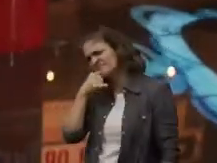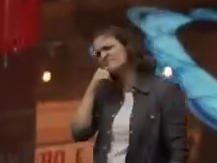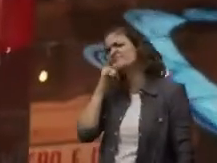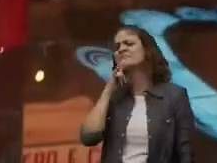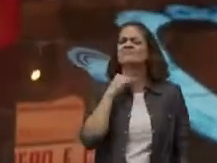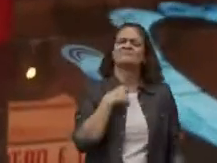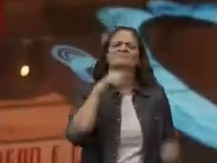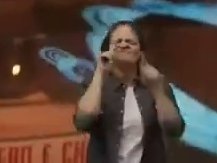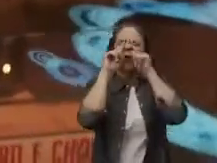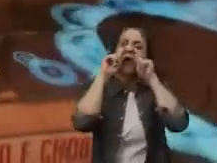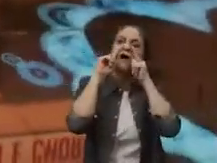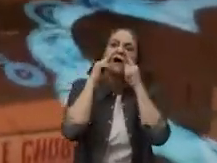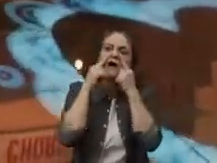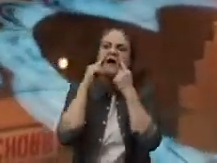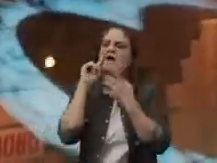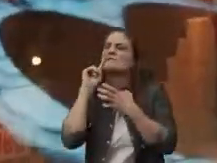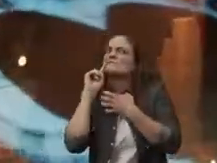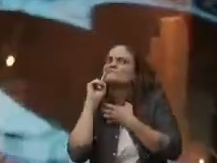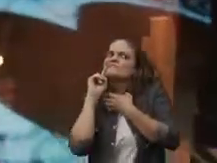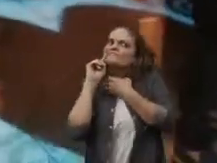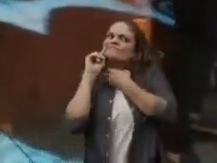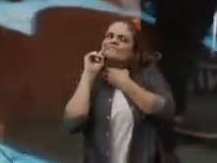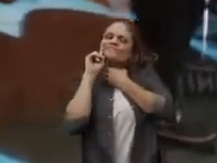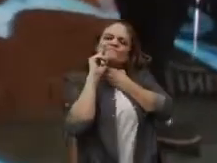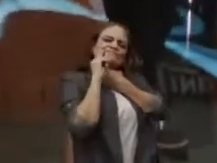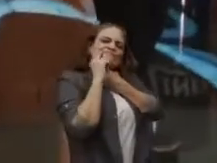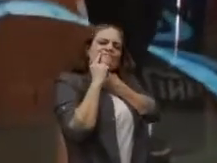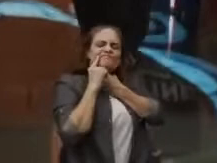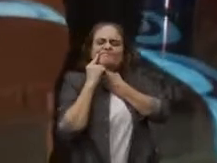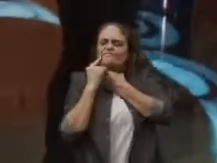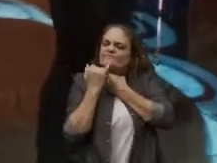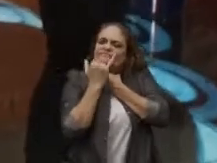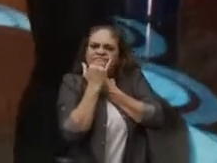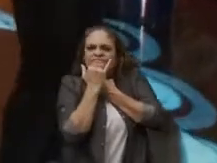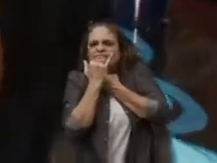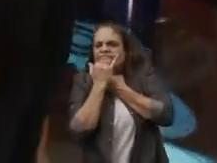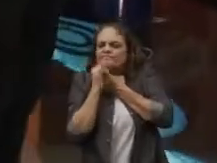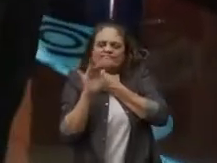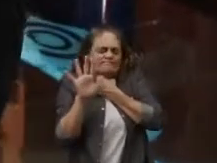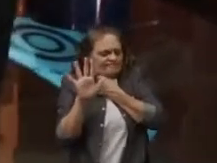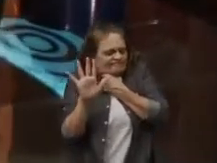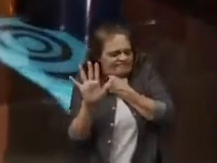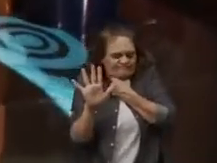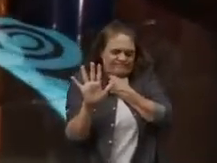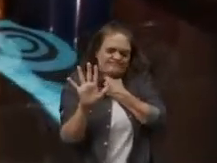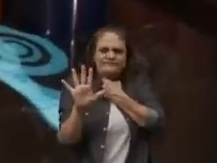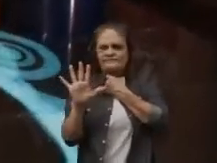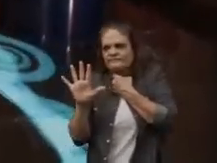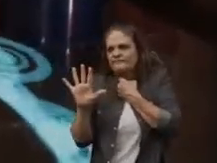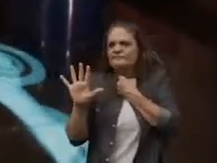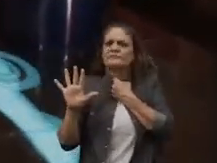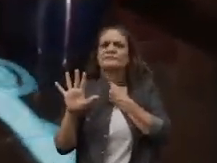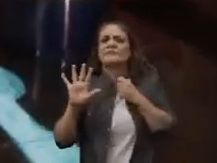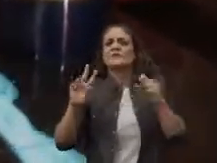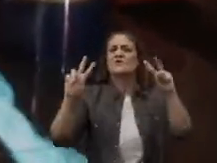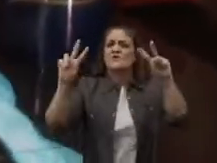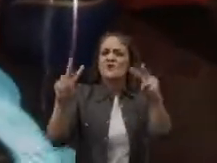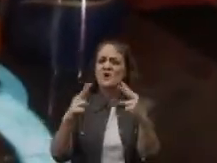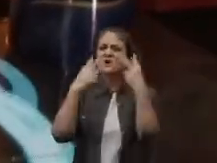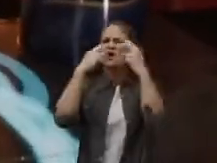Vou chorar, desculpe, mas eu vou chorar. Não ligue se eu não te